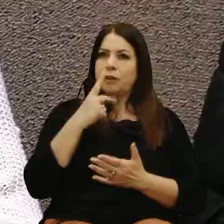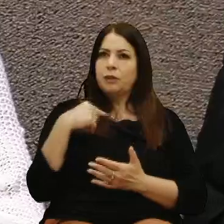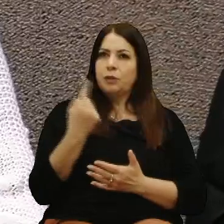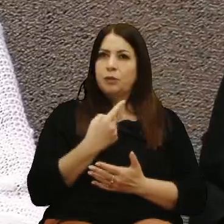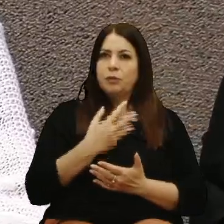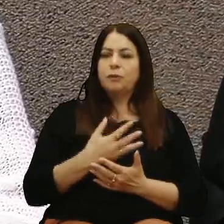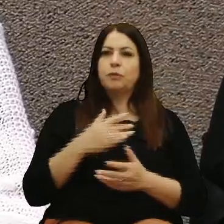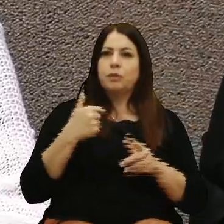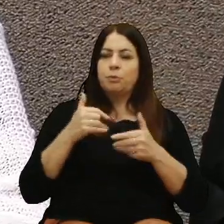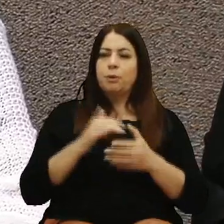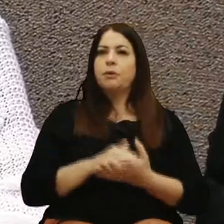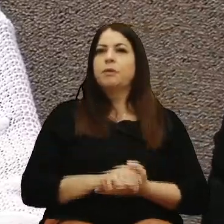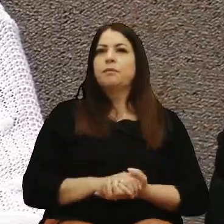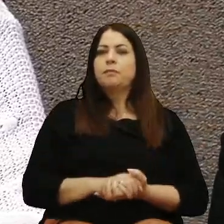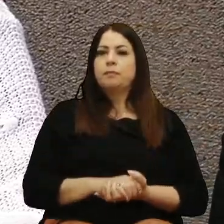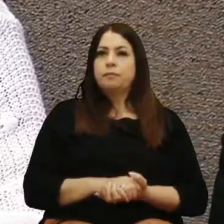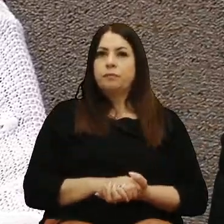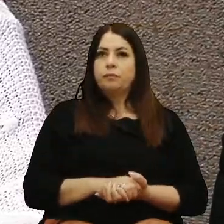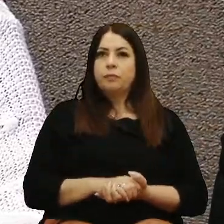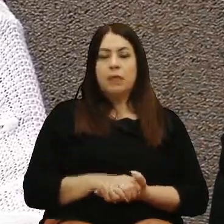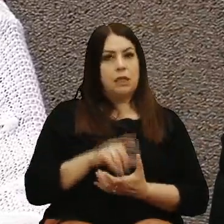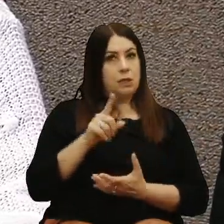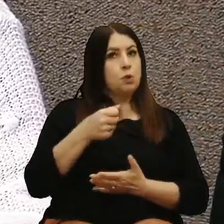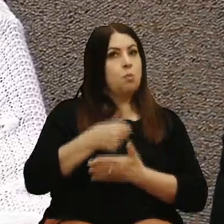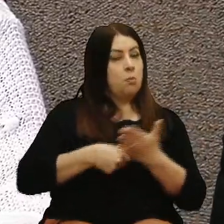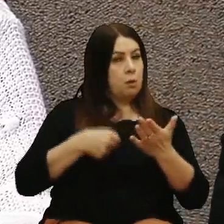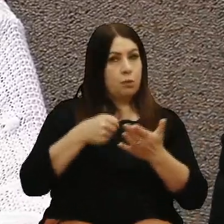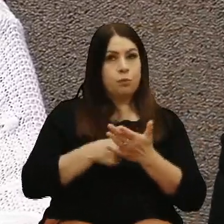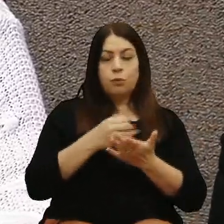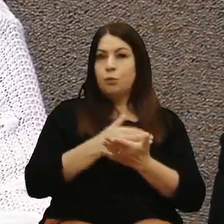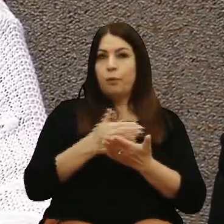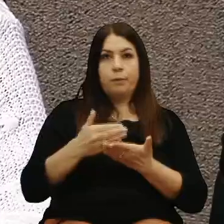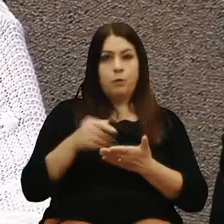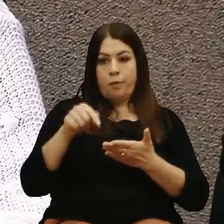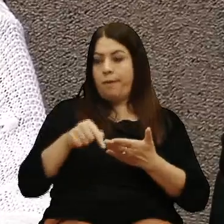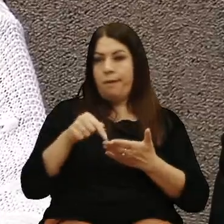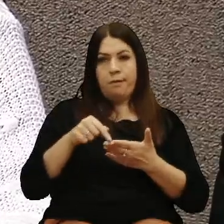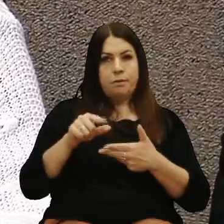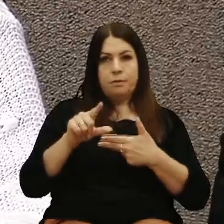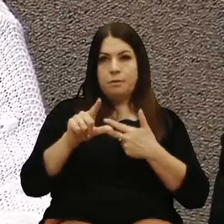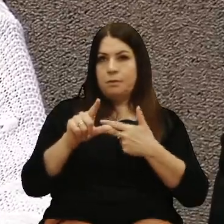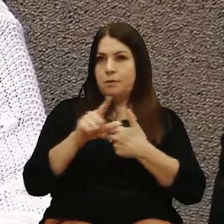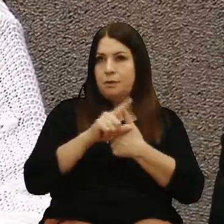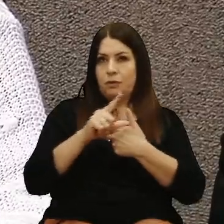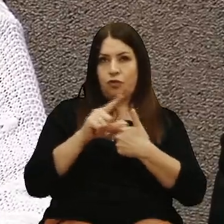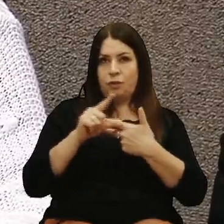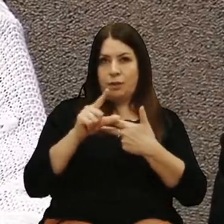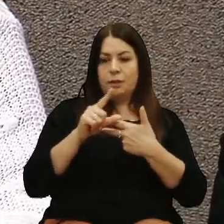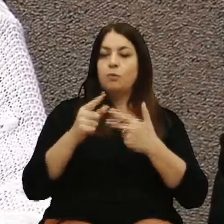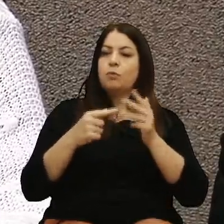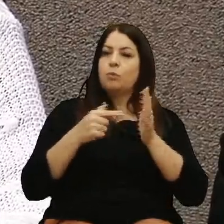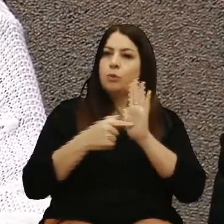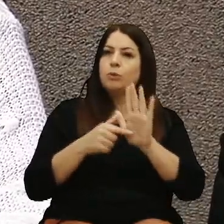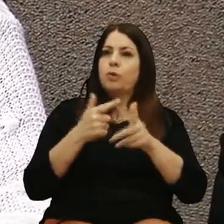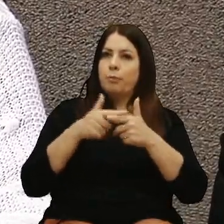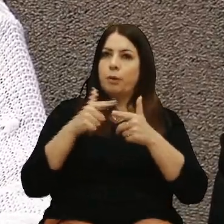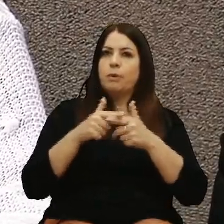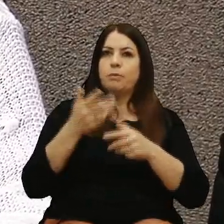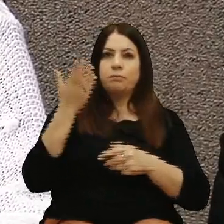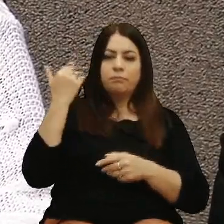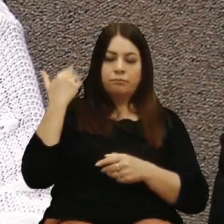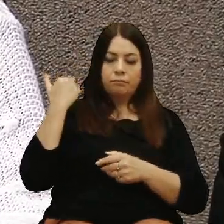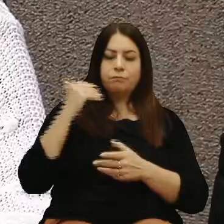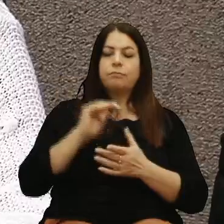né, o trabalho. Isso é uma luta que não começou nessa legislação. Eu apresentei esse problema na